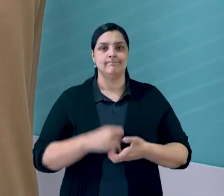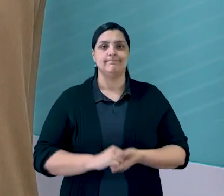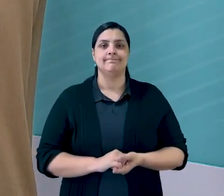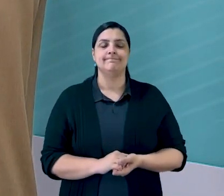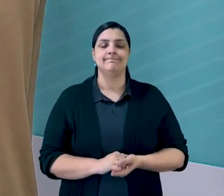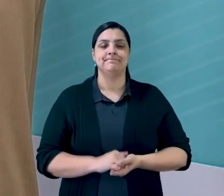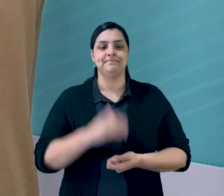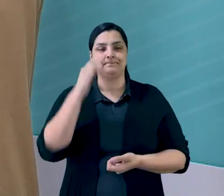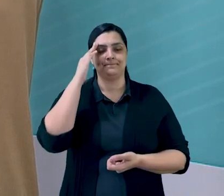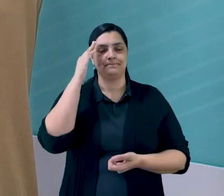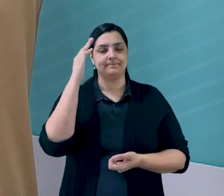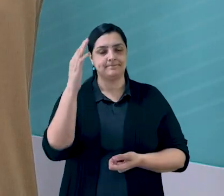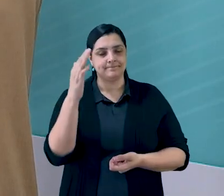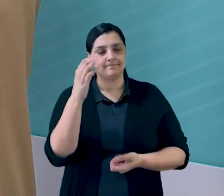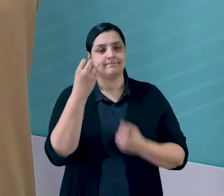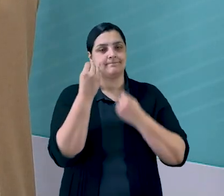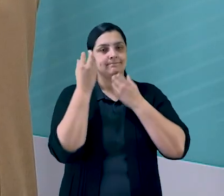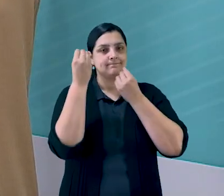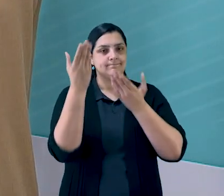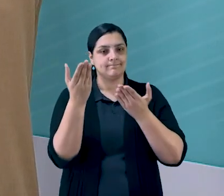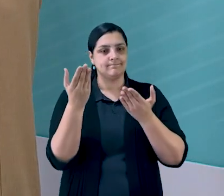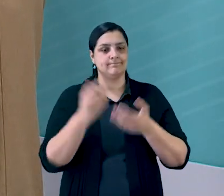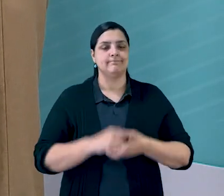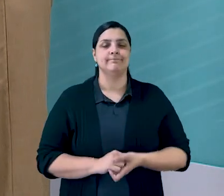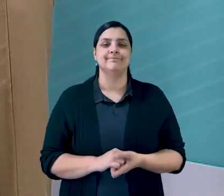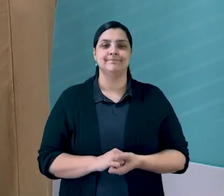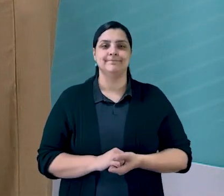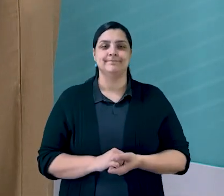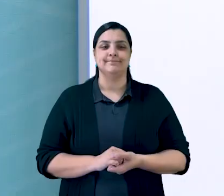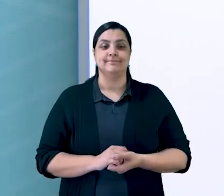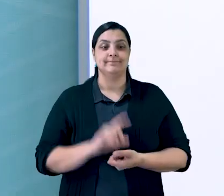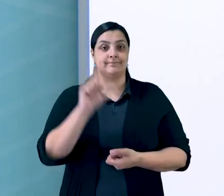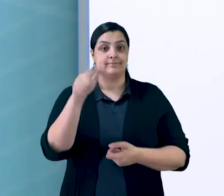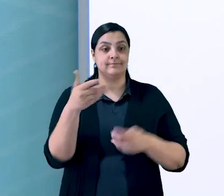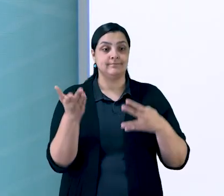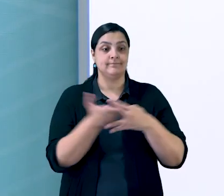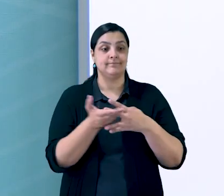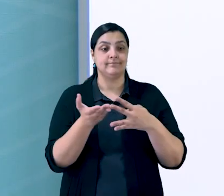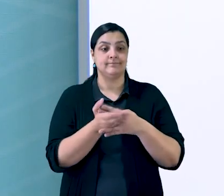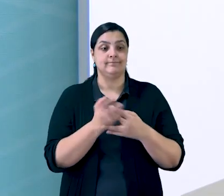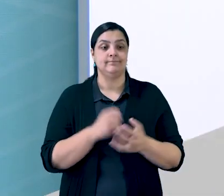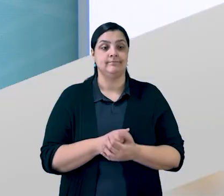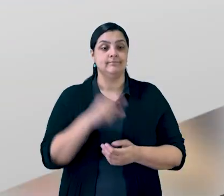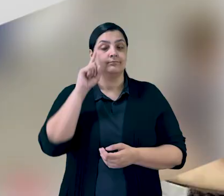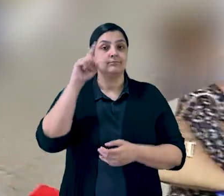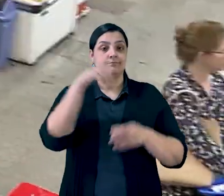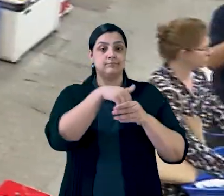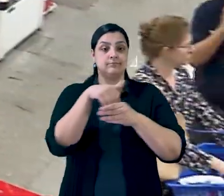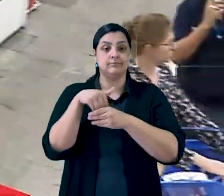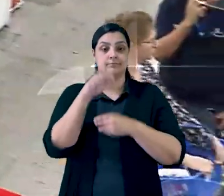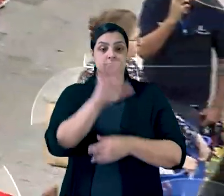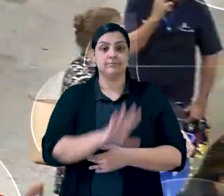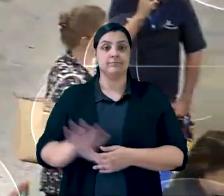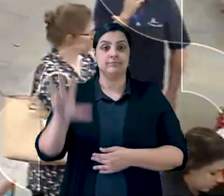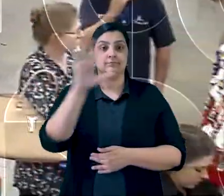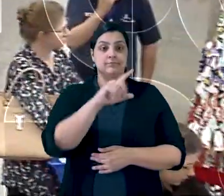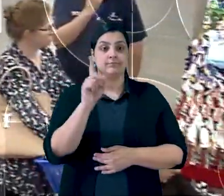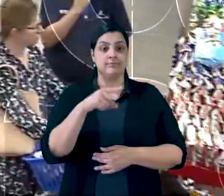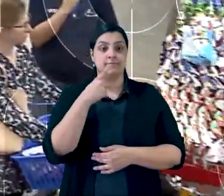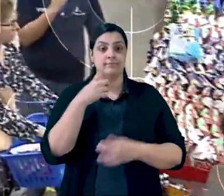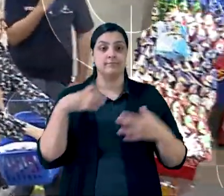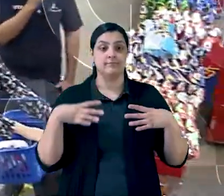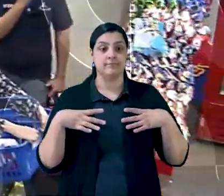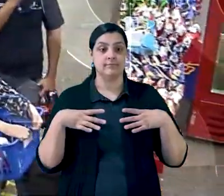no estúdio. Tá certo, William. Muito obrigada pelas informações e até mais. Depois do intervalo, dia de eleição nacional é